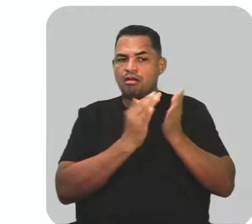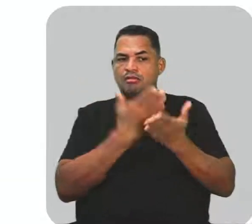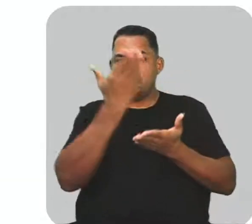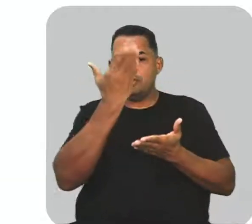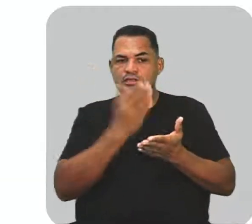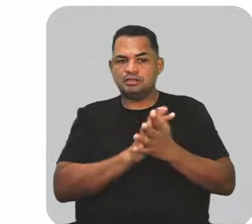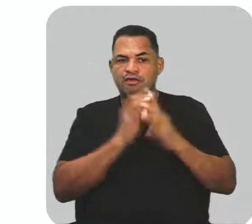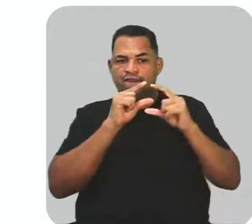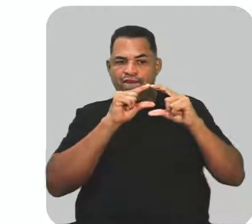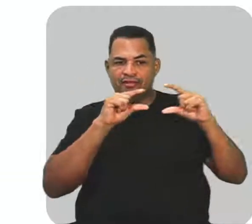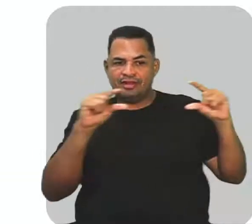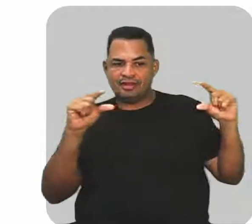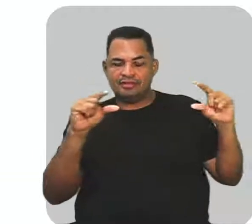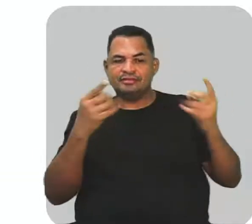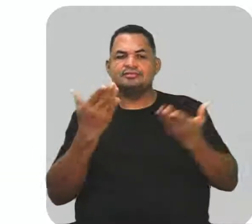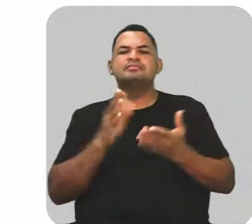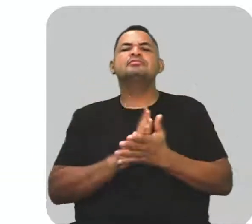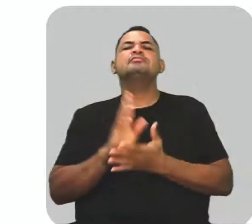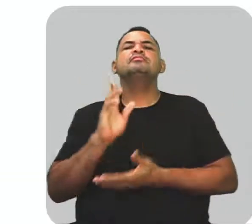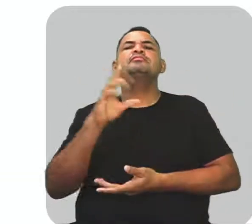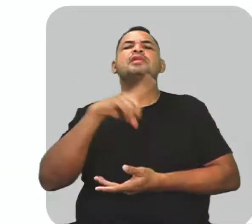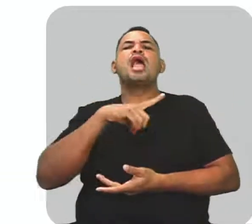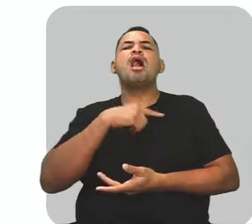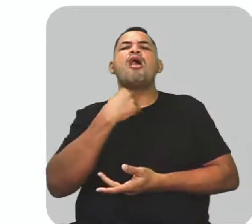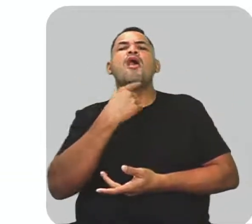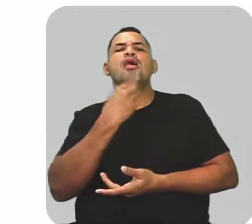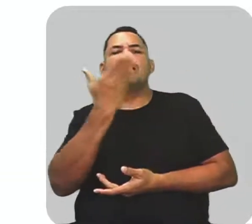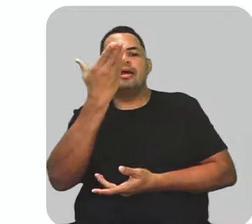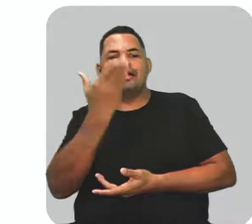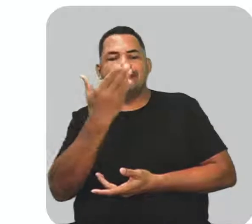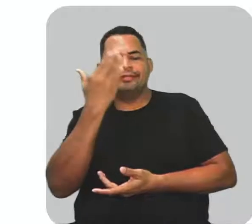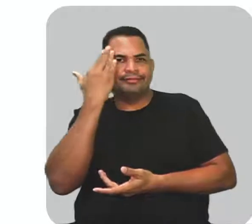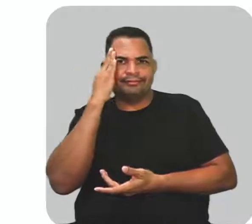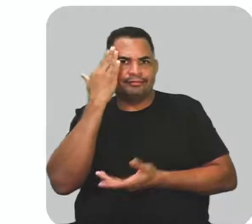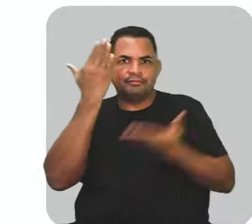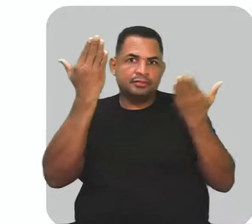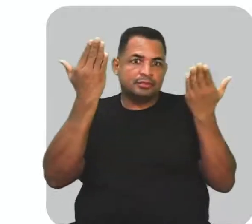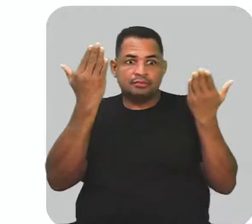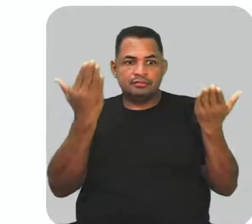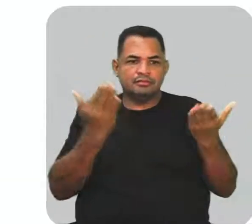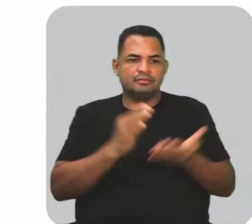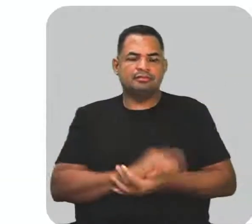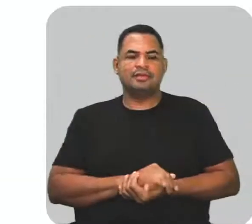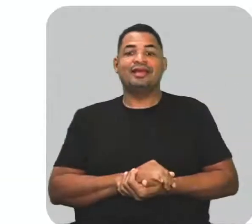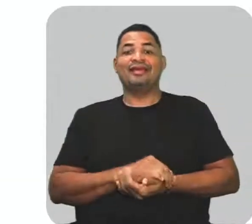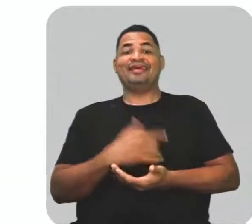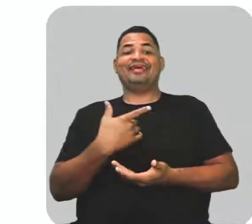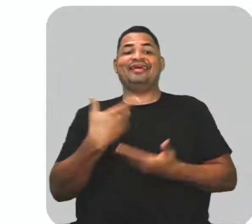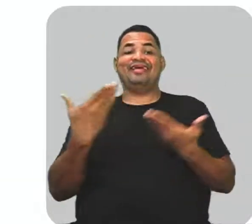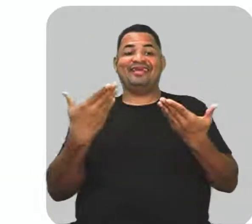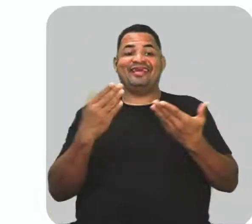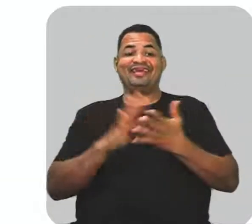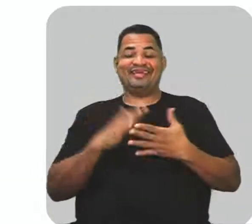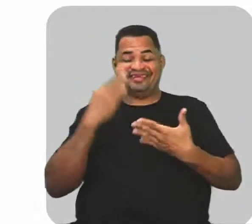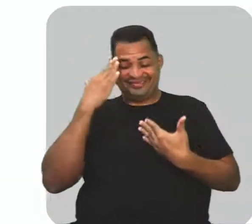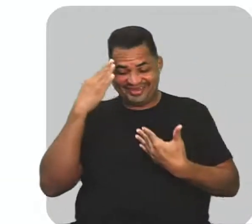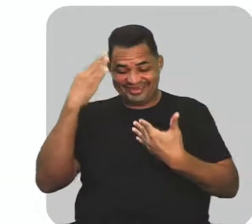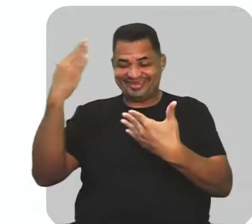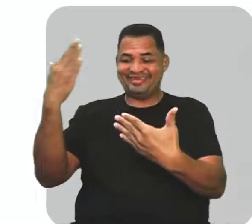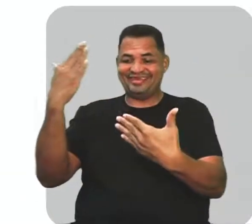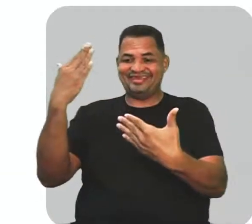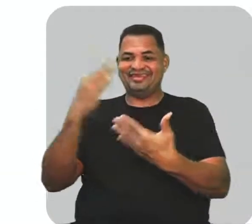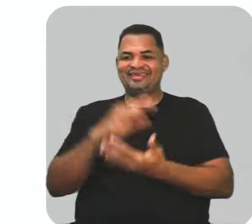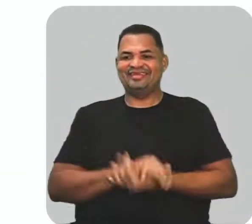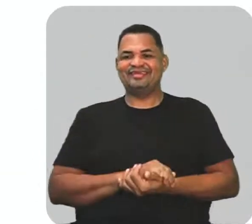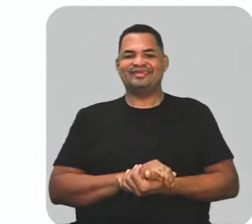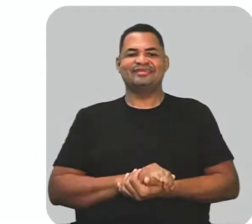de frase. Quem teve dúvida? Ai. Vamos lá. Ei, obrigada,